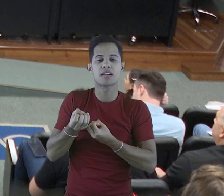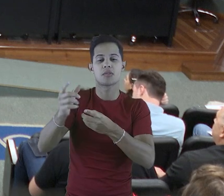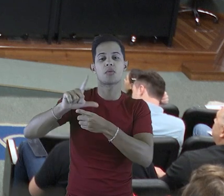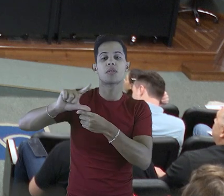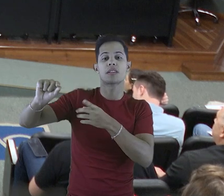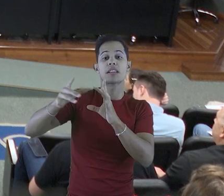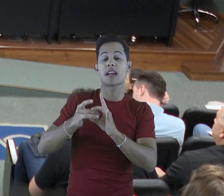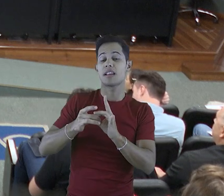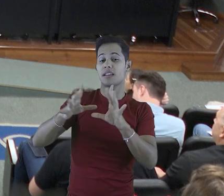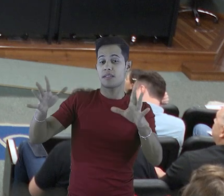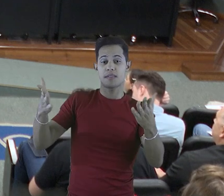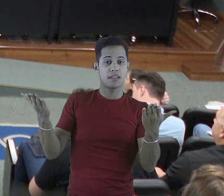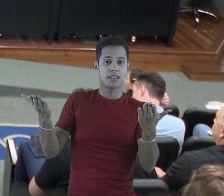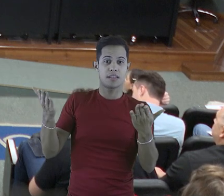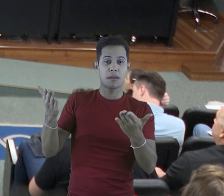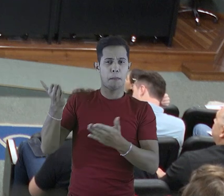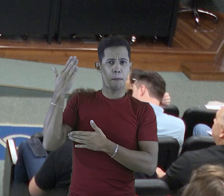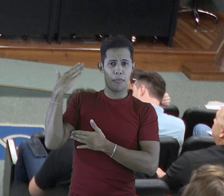sai livre.